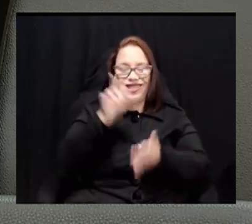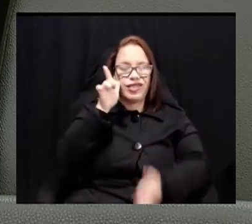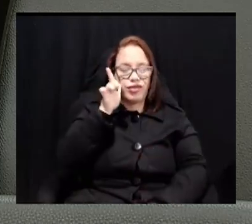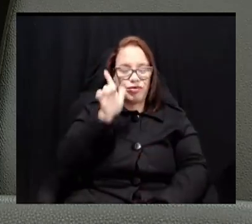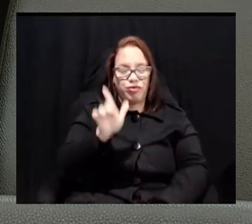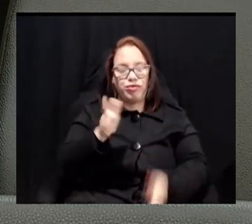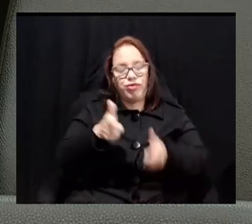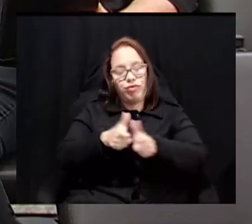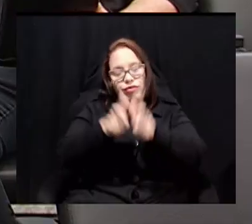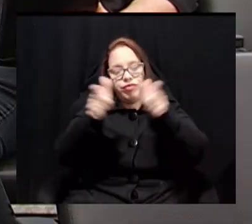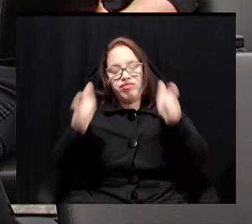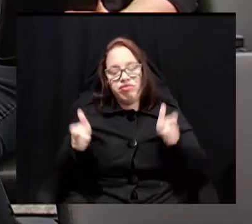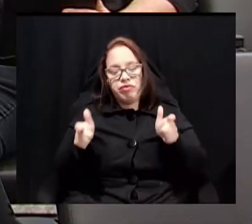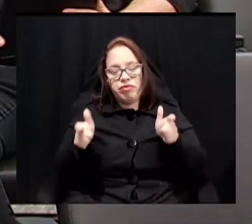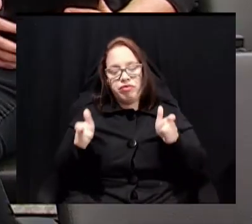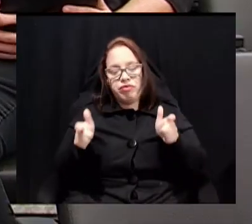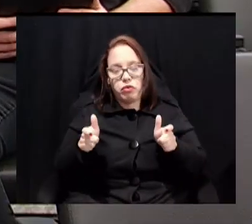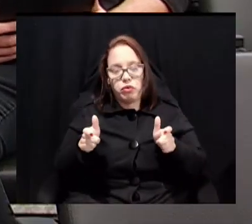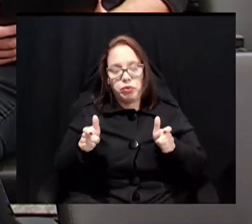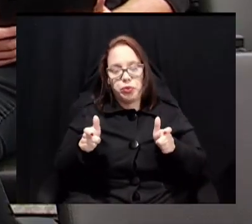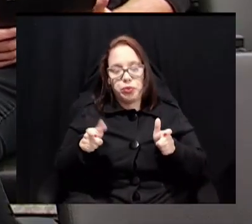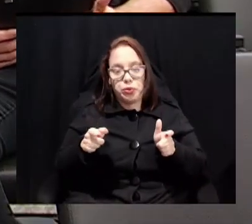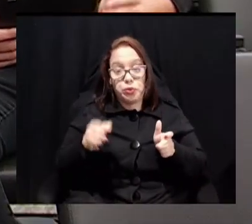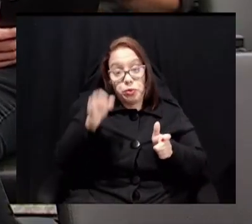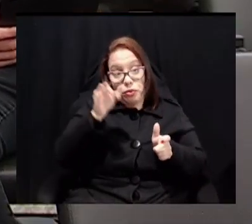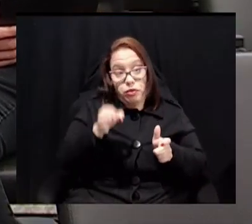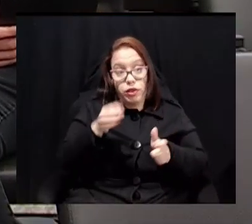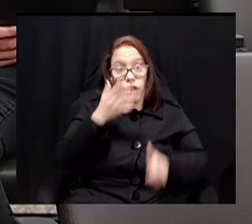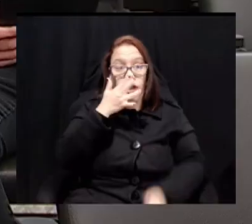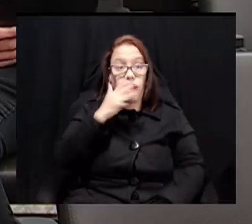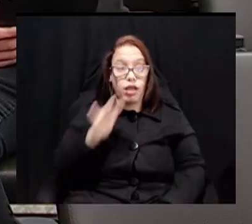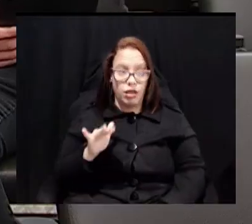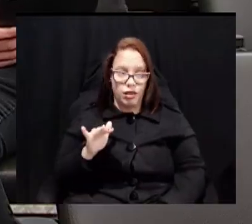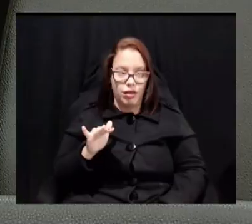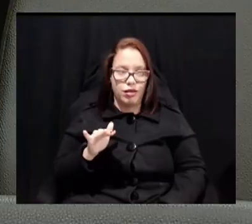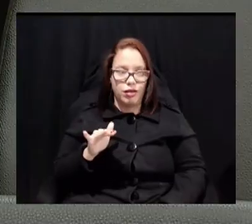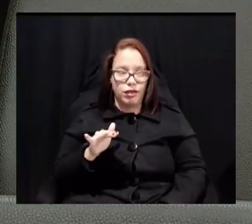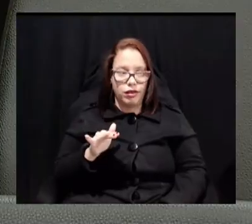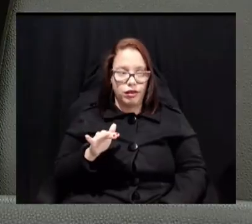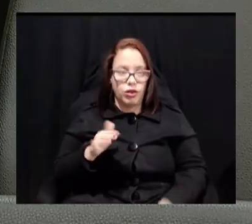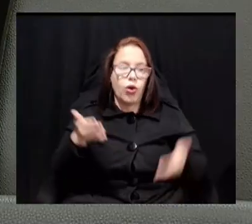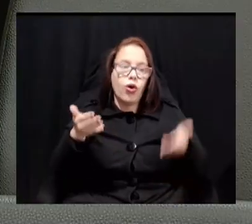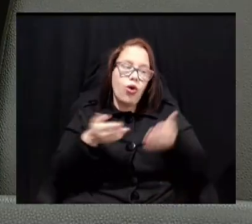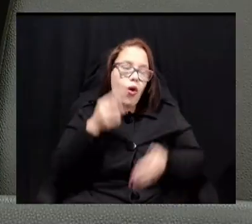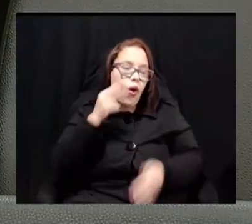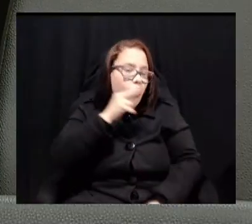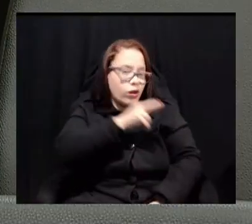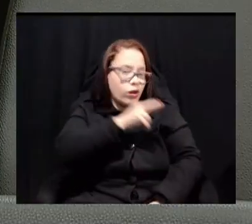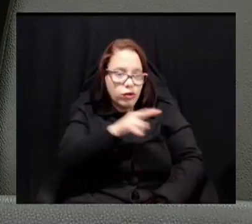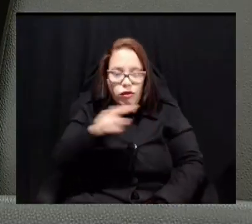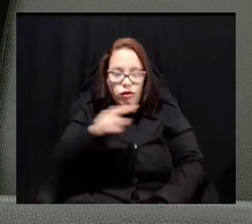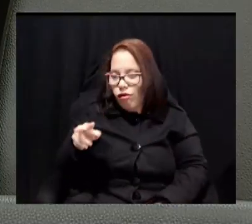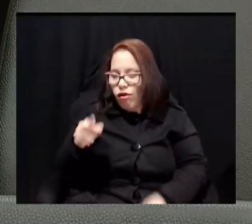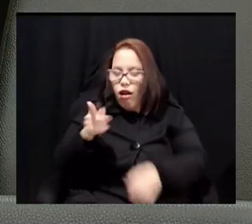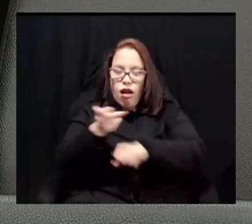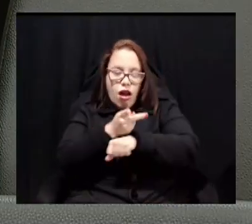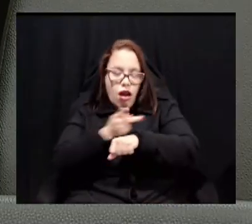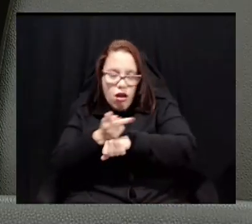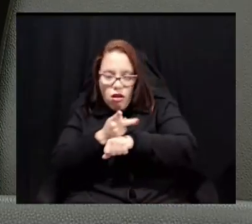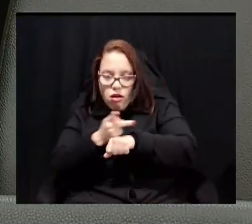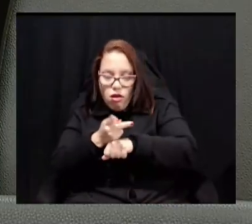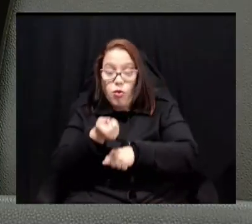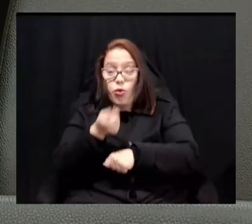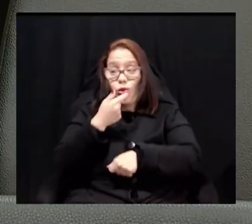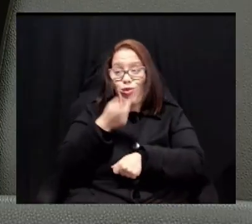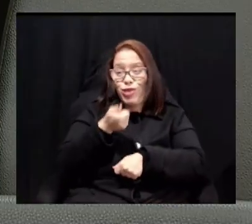uma maneira mais efetiva aquelas crianças. Hoje a gente vê muita procura por medicamentos.